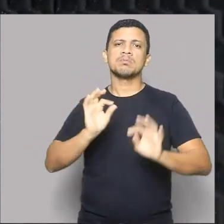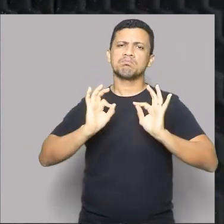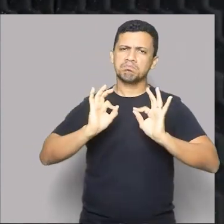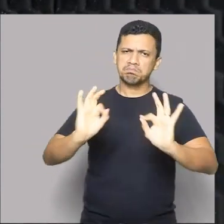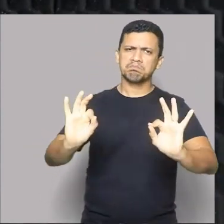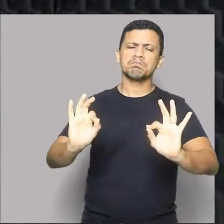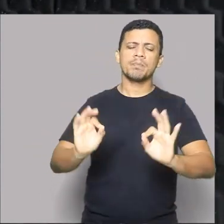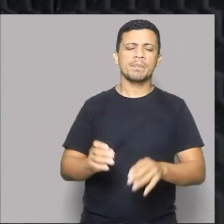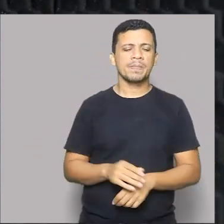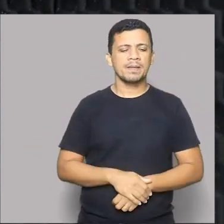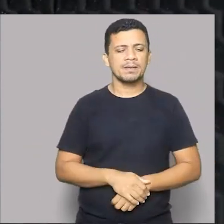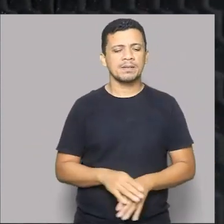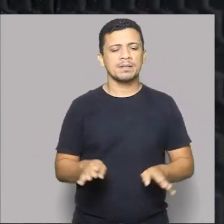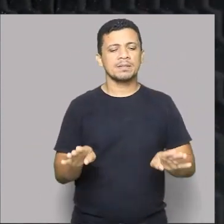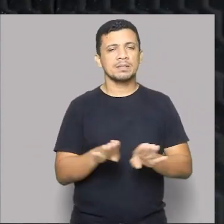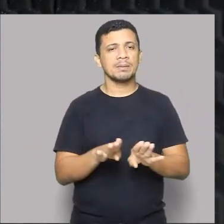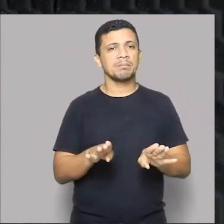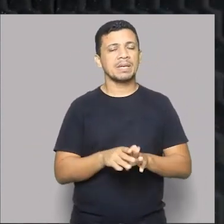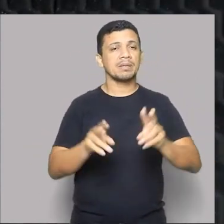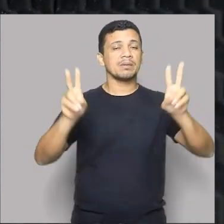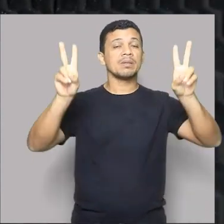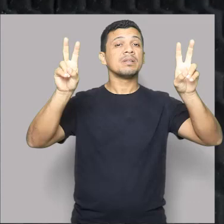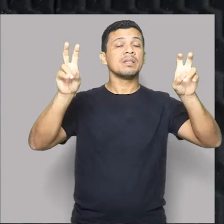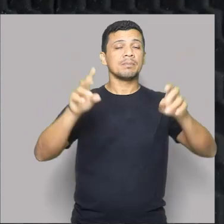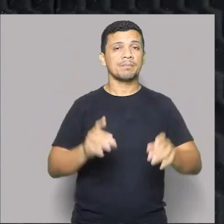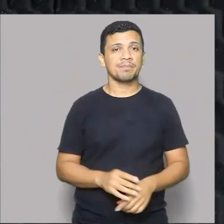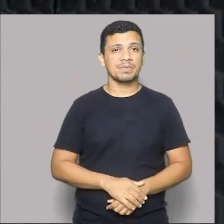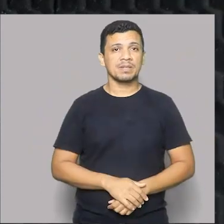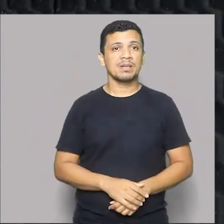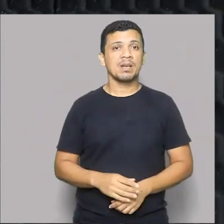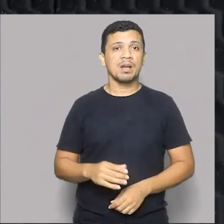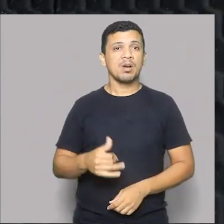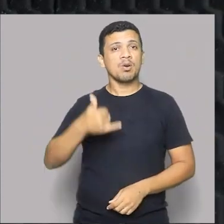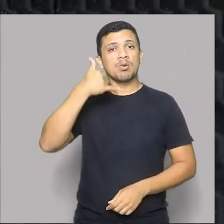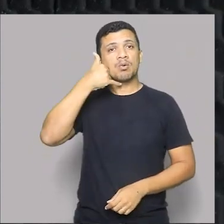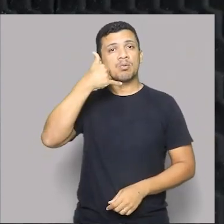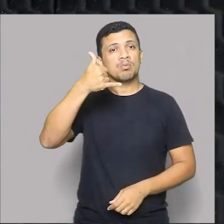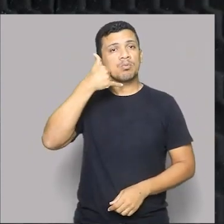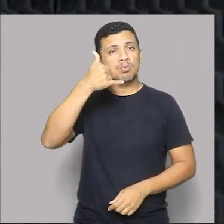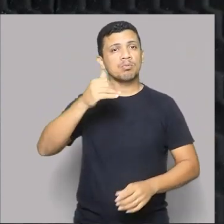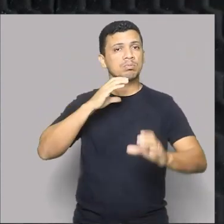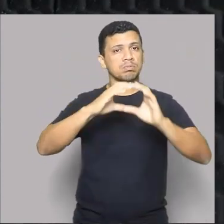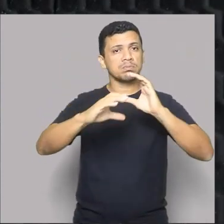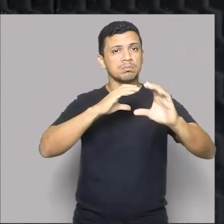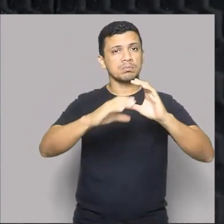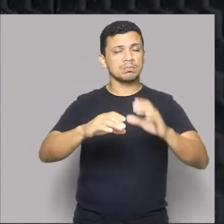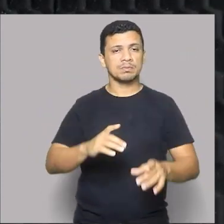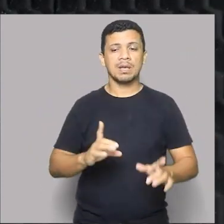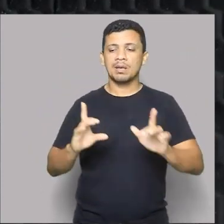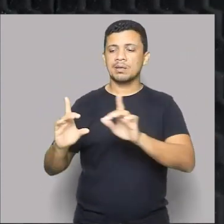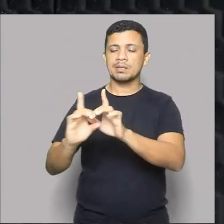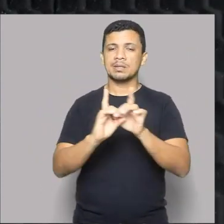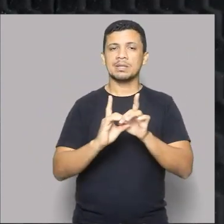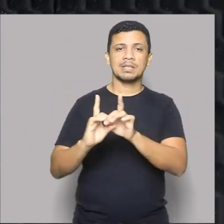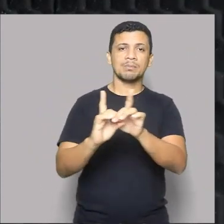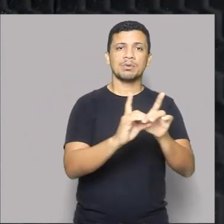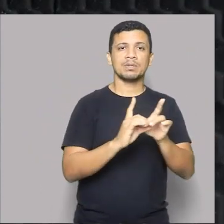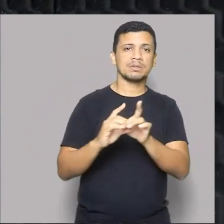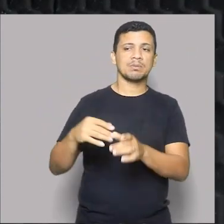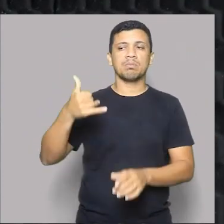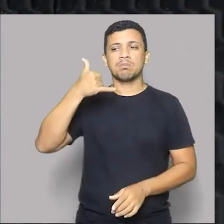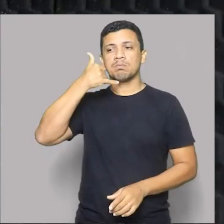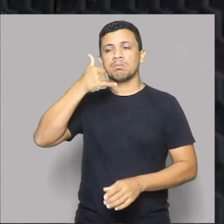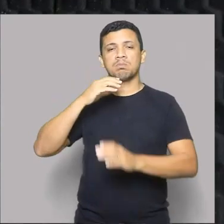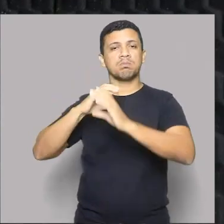gente também pode ter um tema relacionado às telecomunicações, como, por exemplo, a democratização das